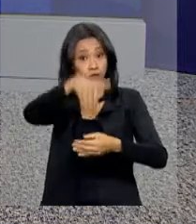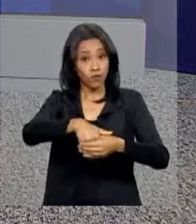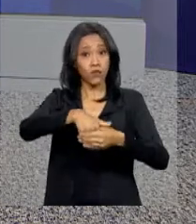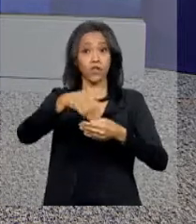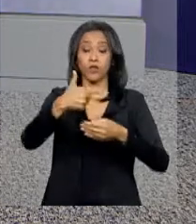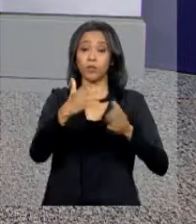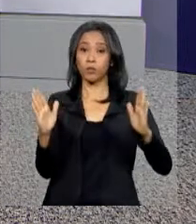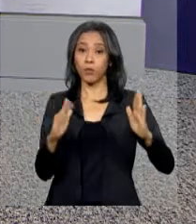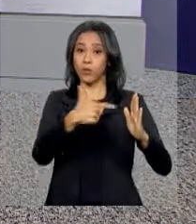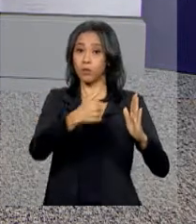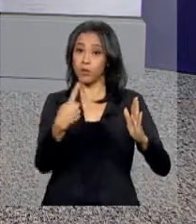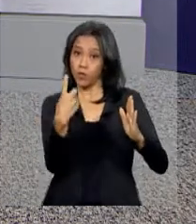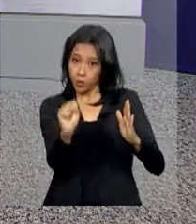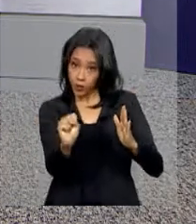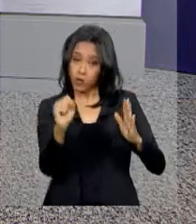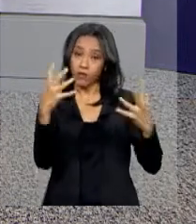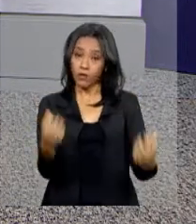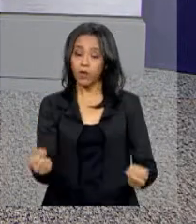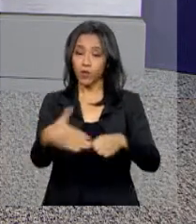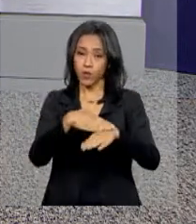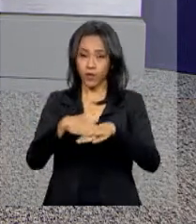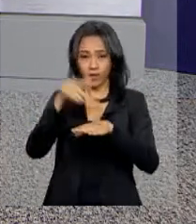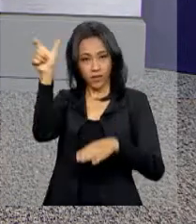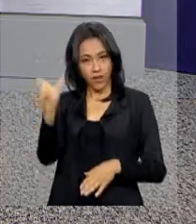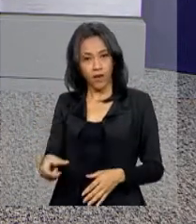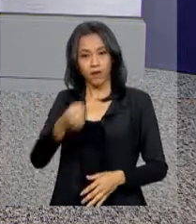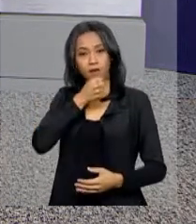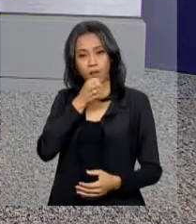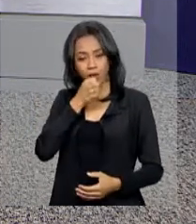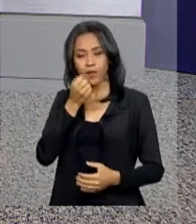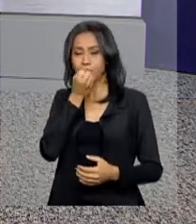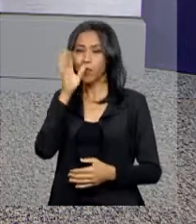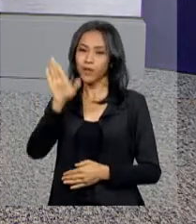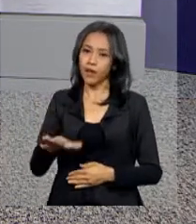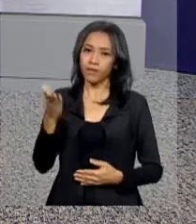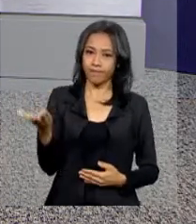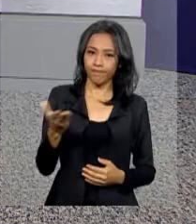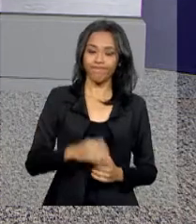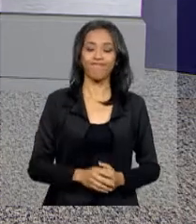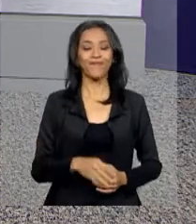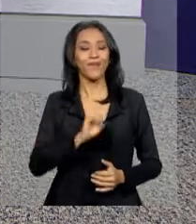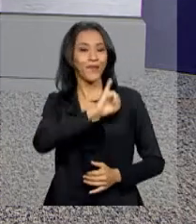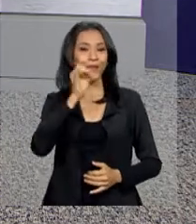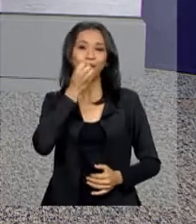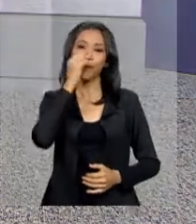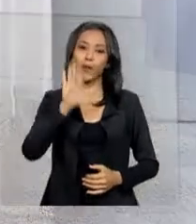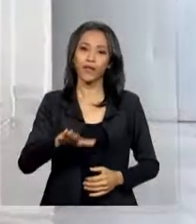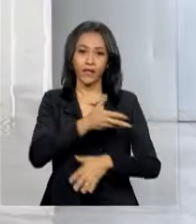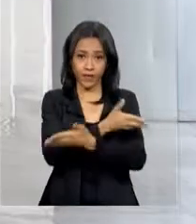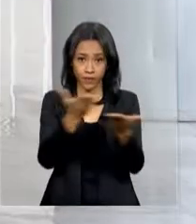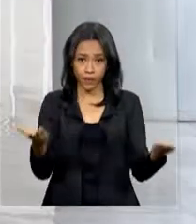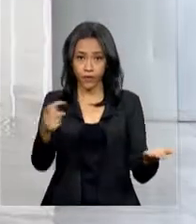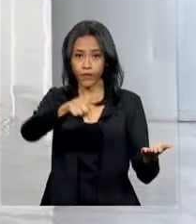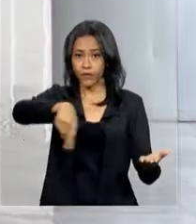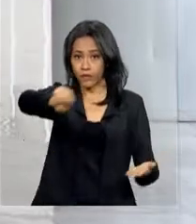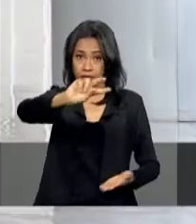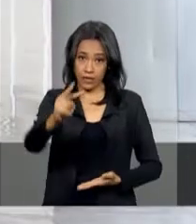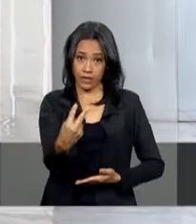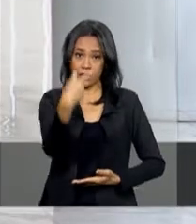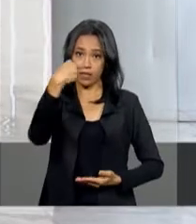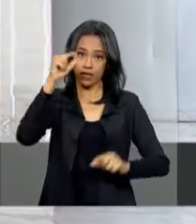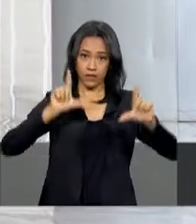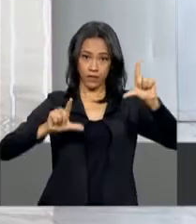vamos então conversar ao vivo com a repórter luana caruana boa tarde pra você paula renata boa tarde boa tarde a todos que nos acompanham aqui na tv